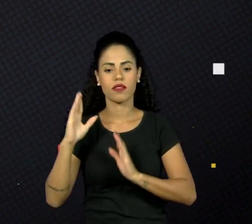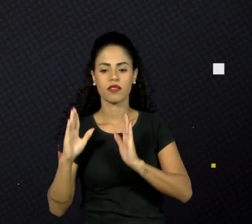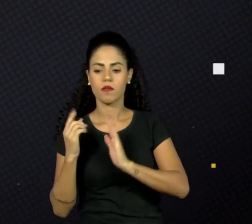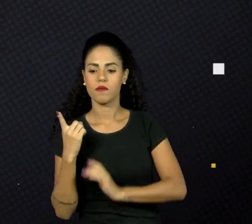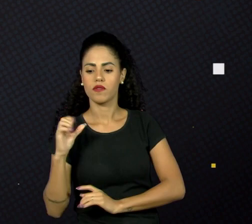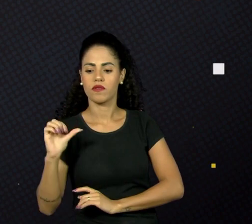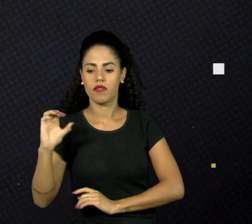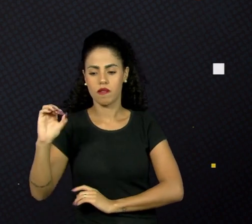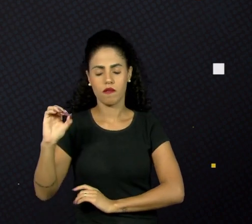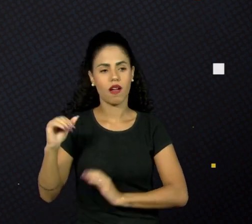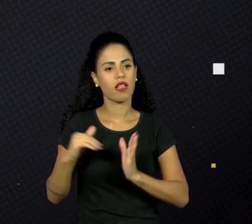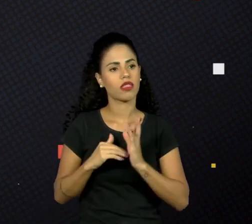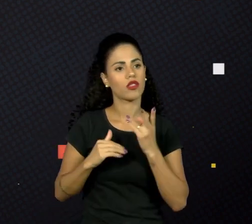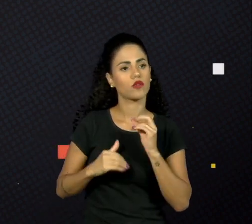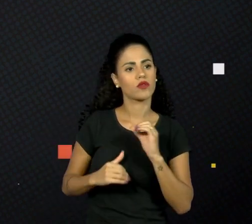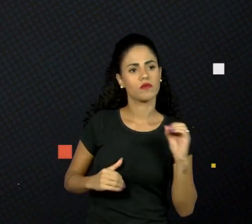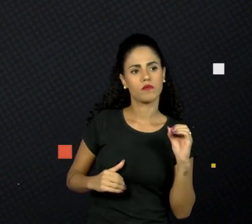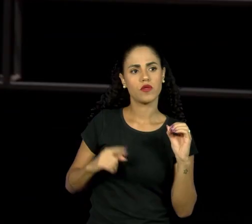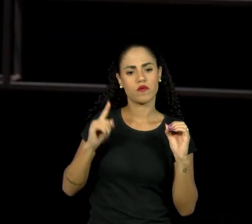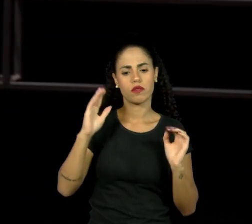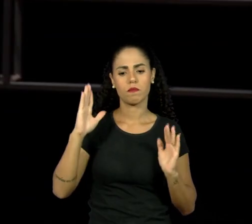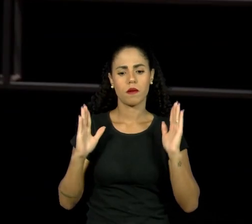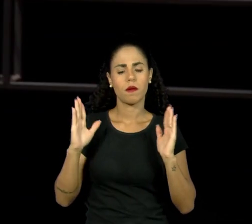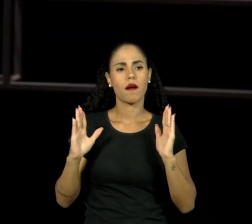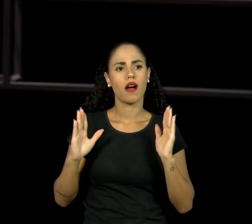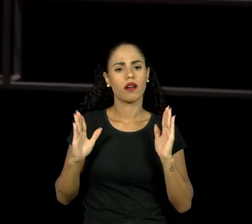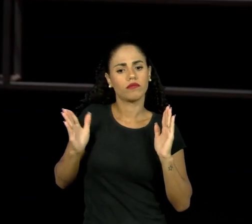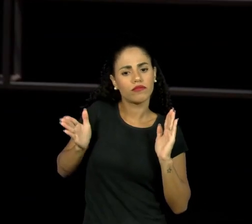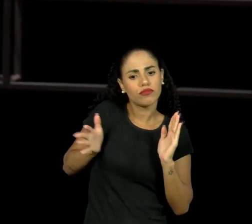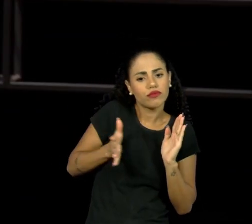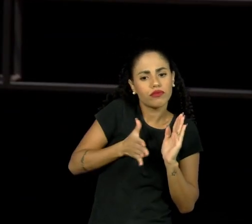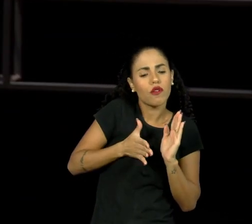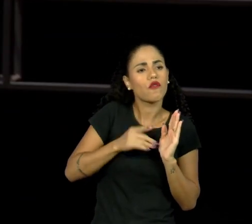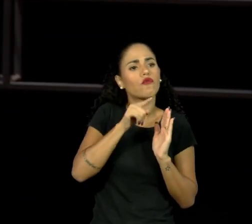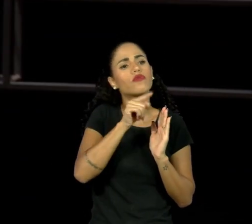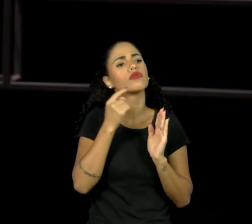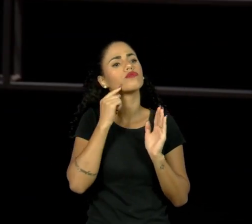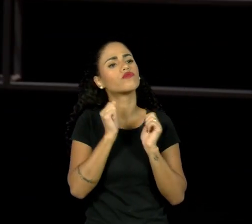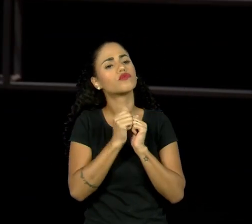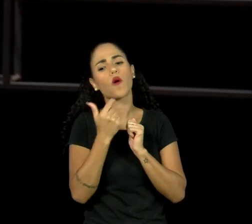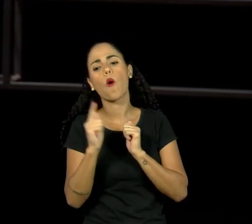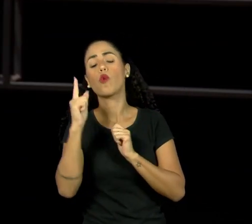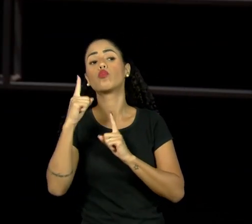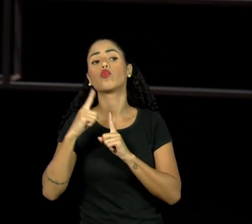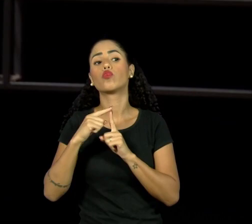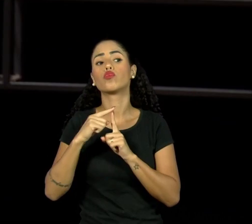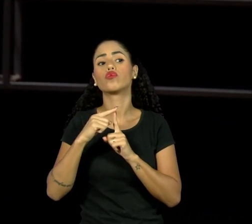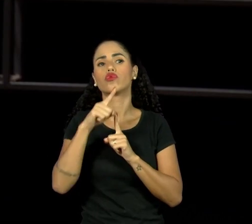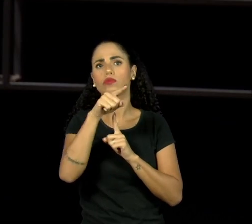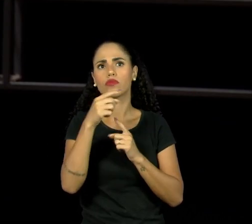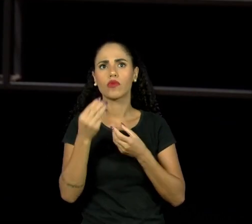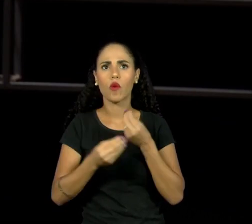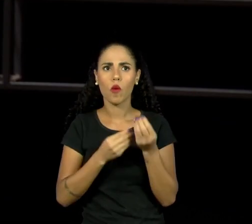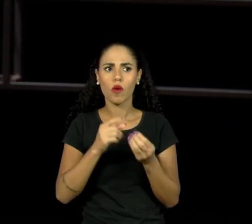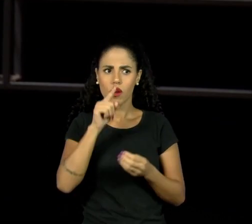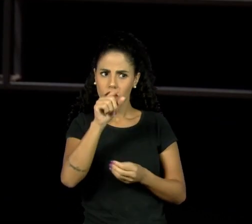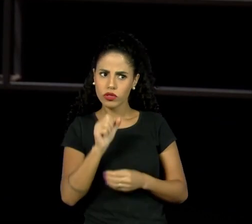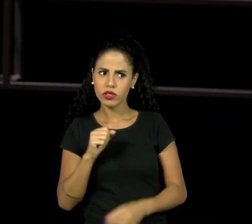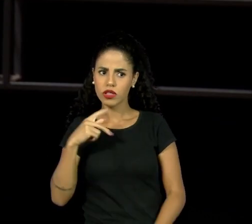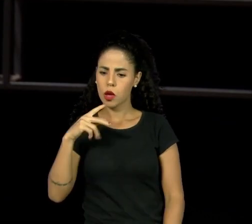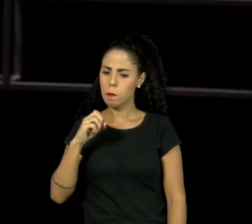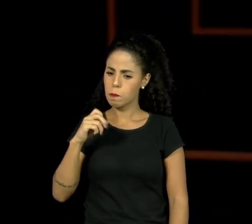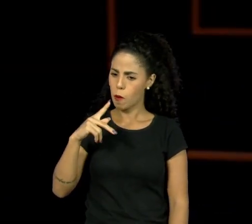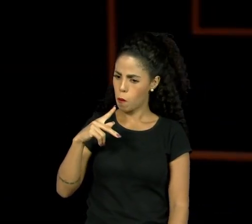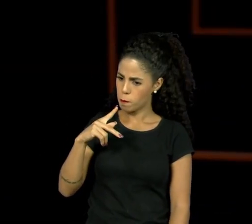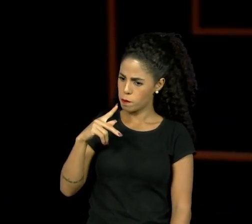90 e os anos 2000, você foi para uma outra pegada musical, né? Da qual você se denomina de